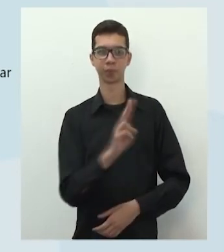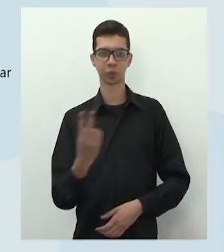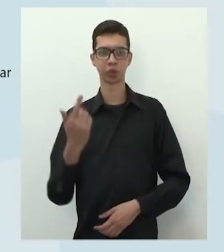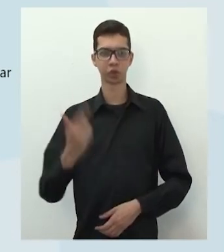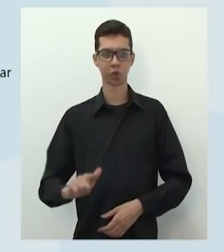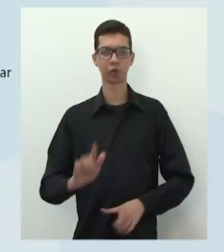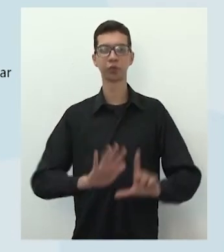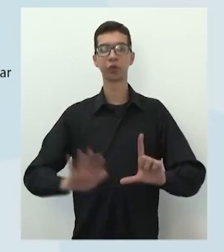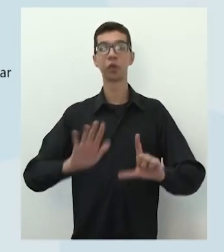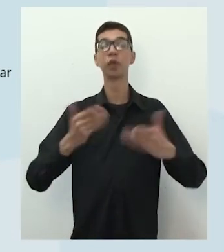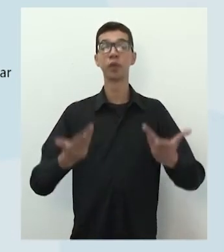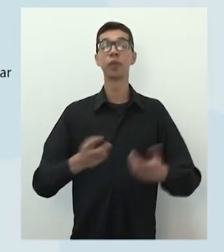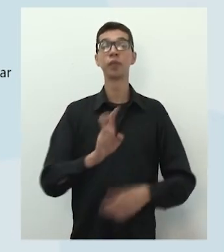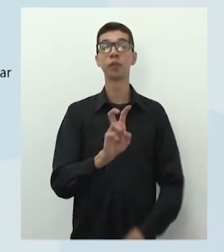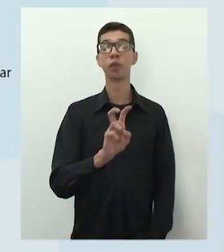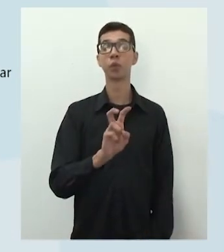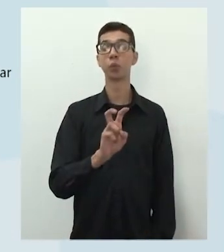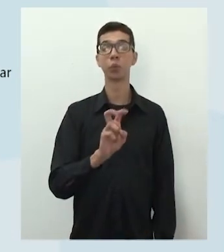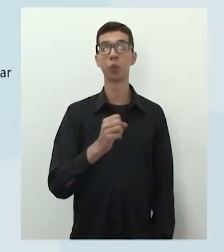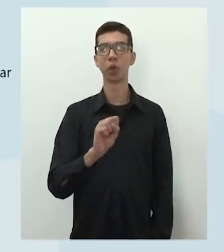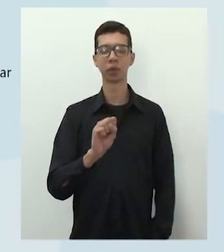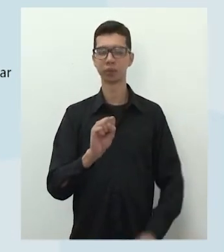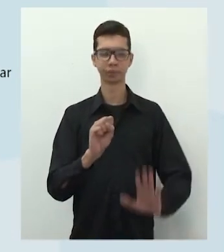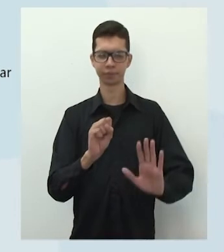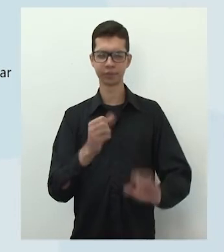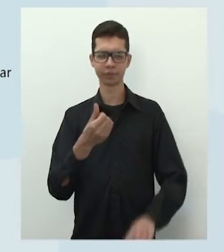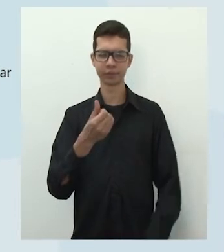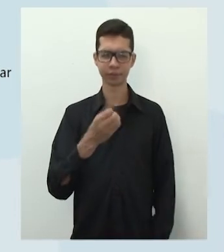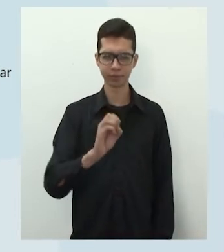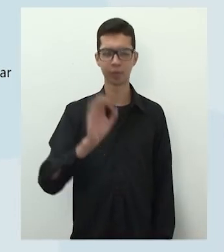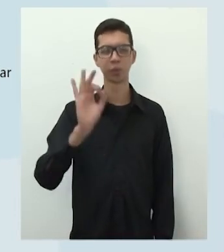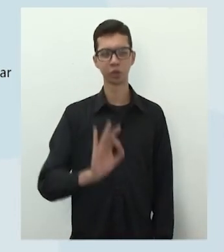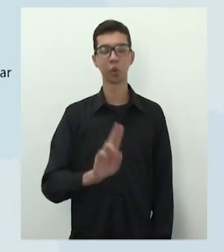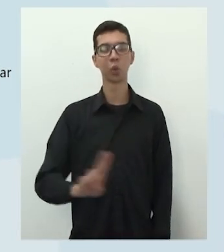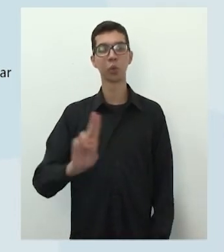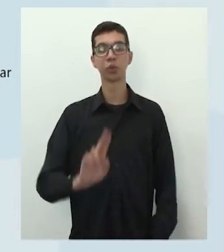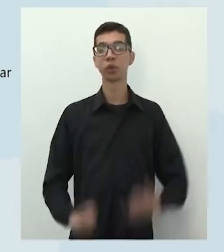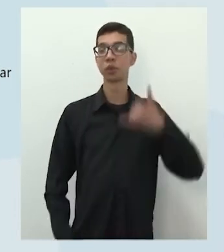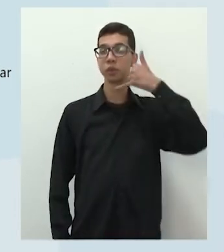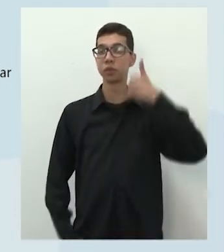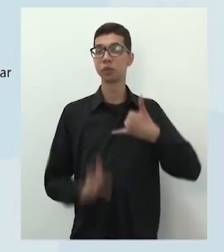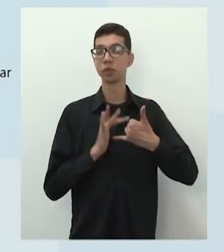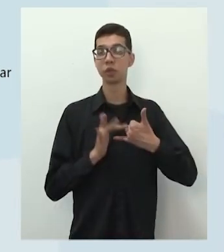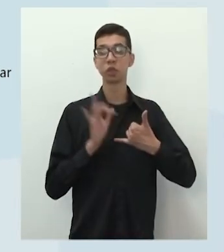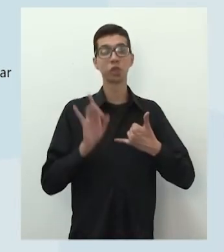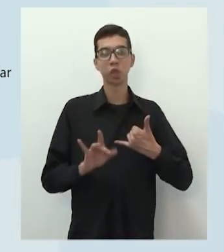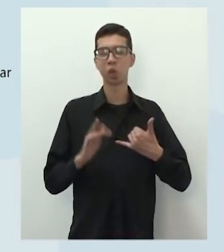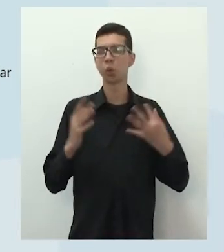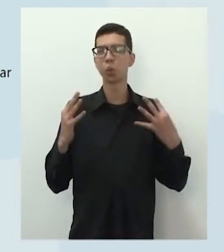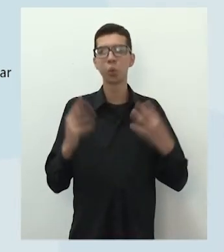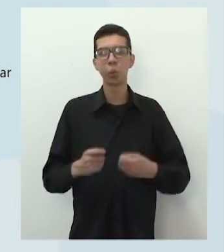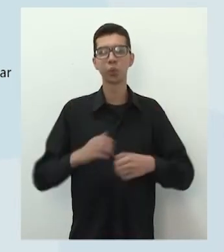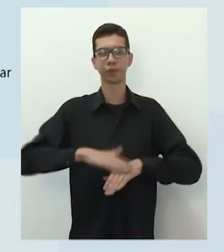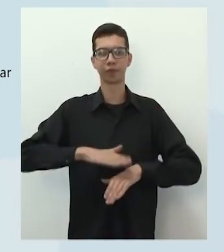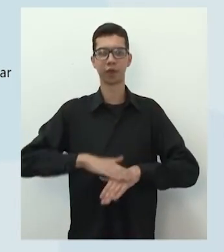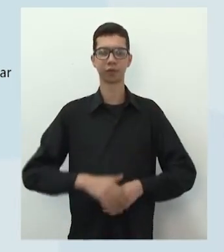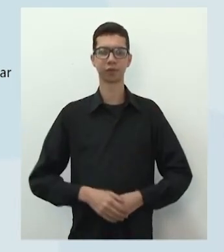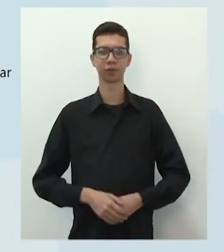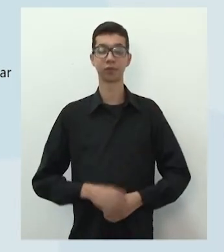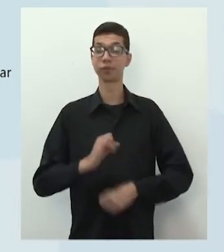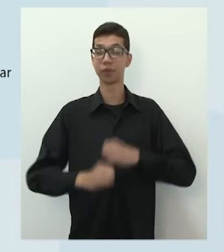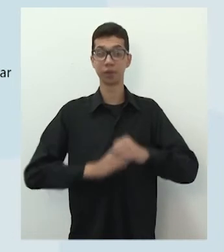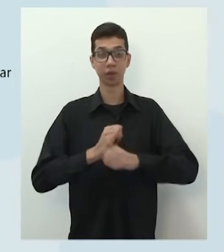Muito bem. Aonde eles usam a internet? Qual é o dispositivo que eles utilizam a internet? E aí nós temos uma